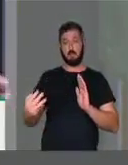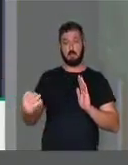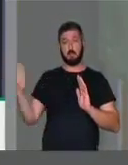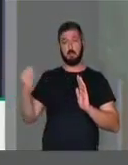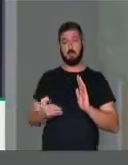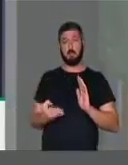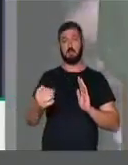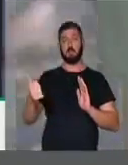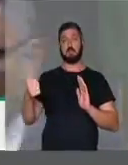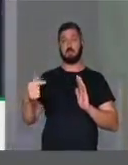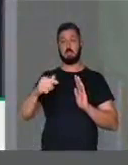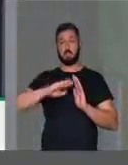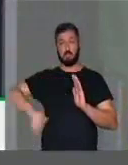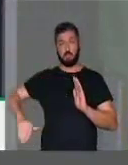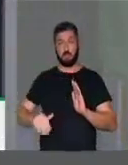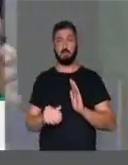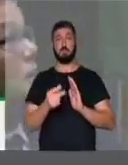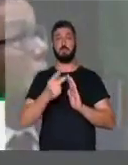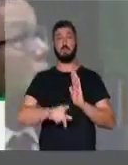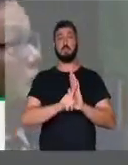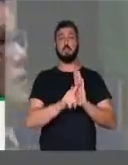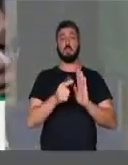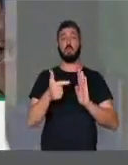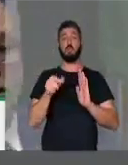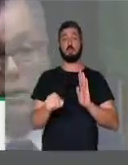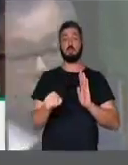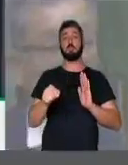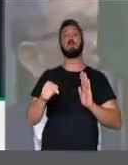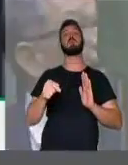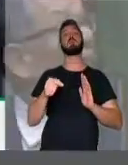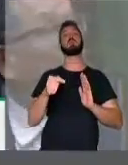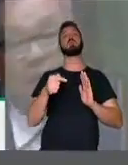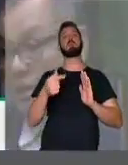7.863 de 2017,